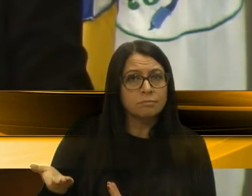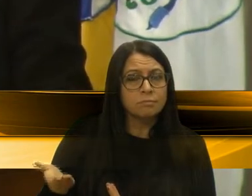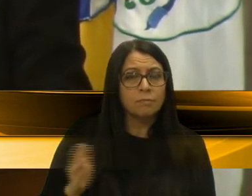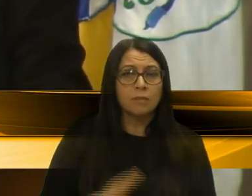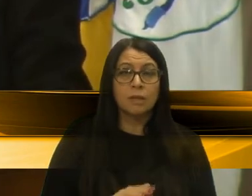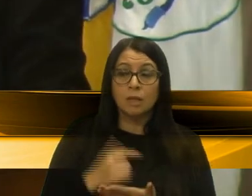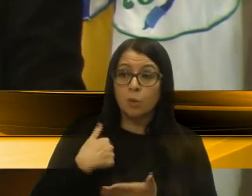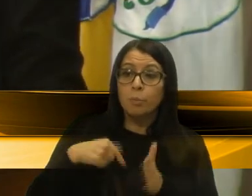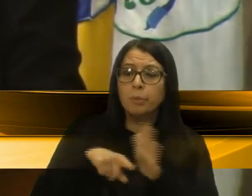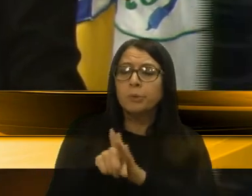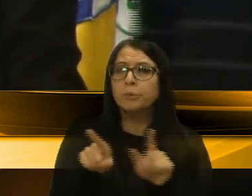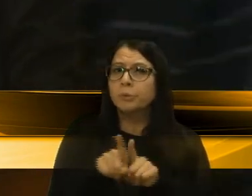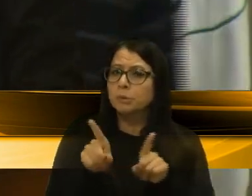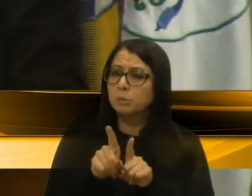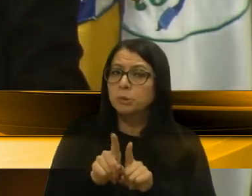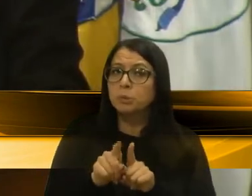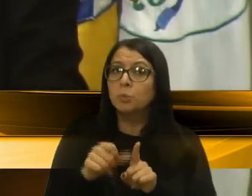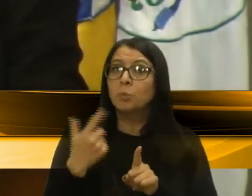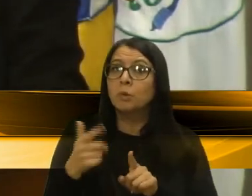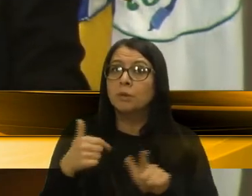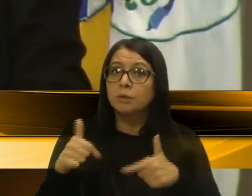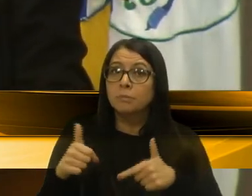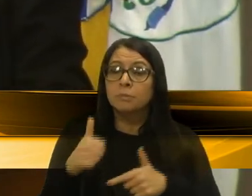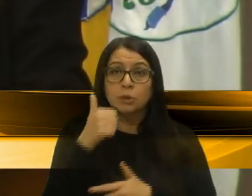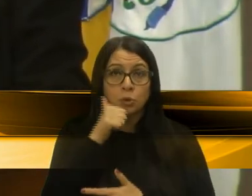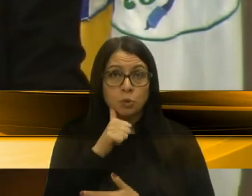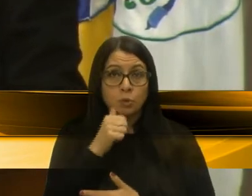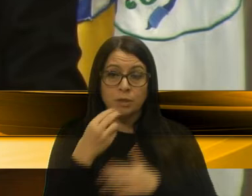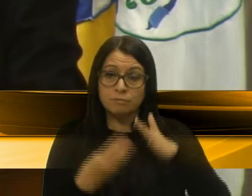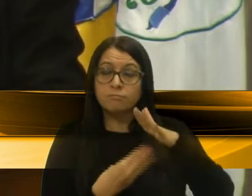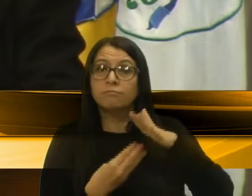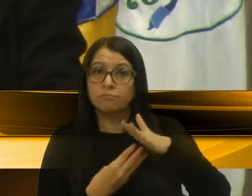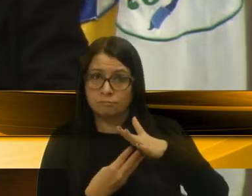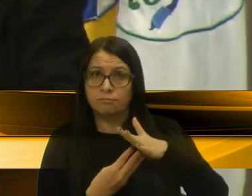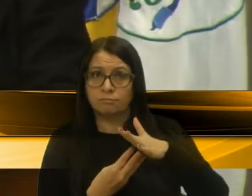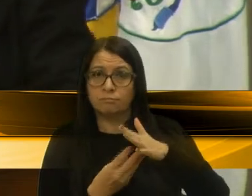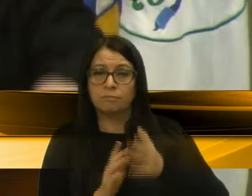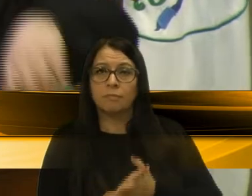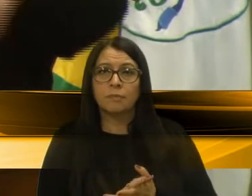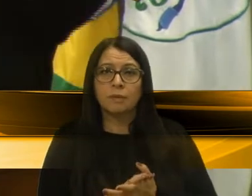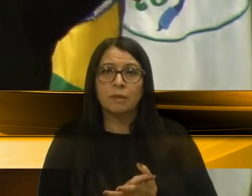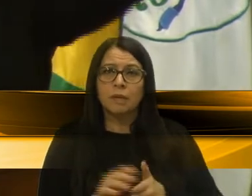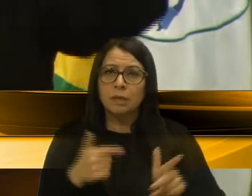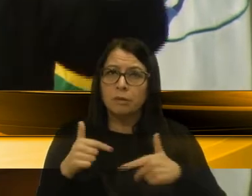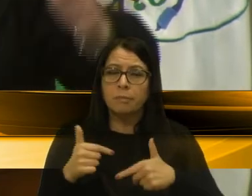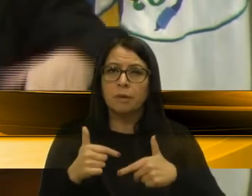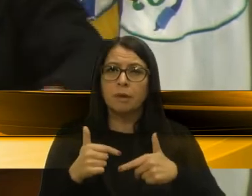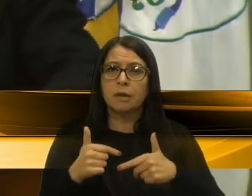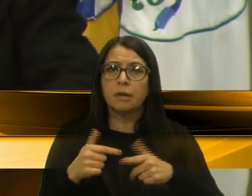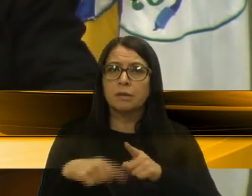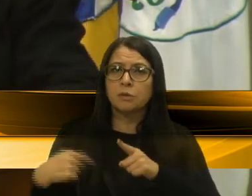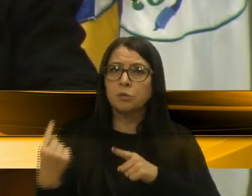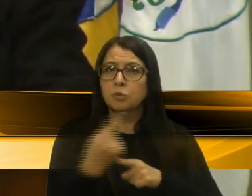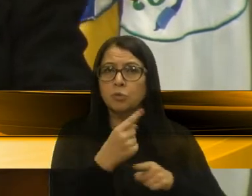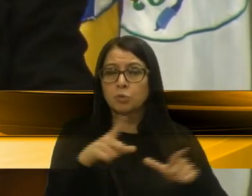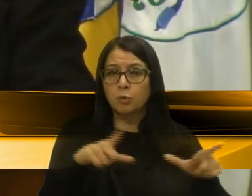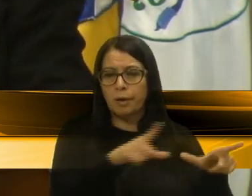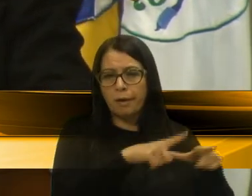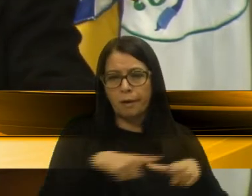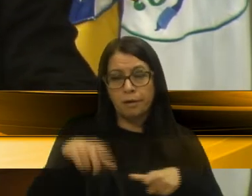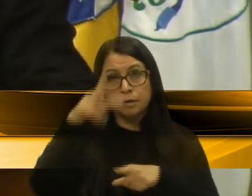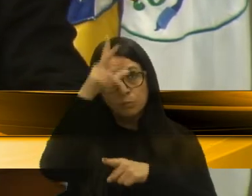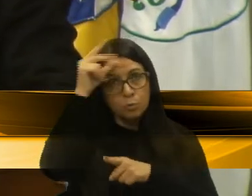Né? Eu pergunto qual é a trabalhadora terceirizada, tá? Que trabalham nas repartições públicas